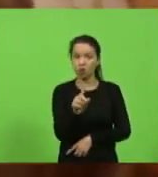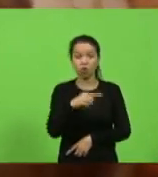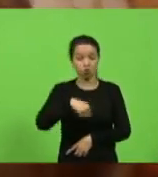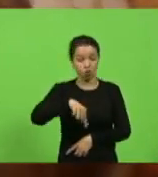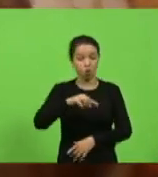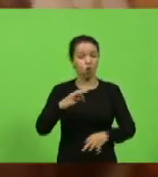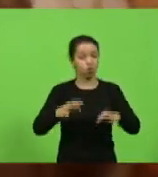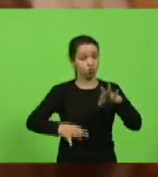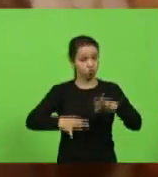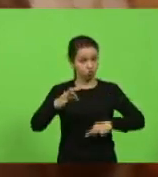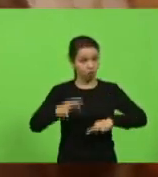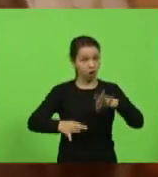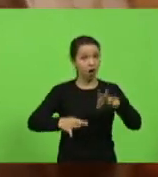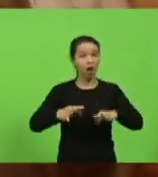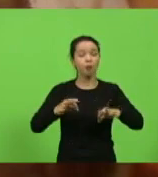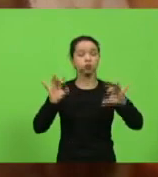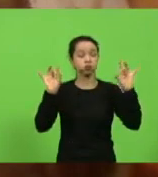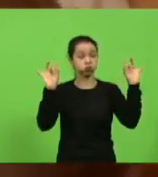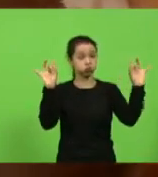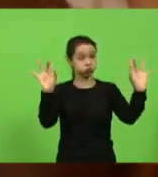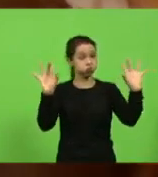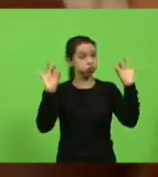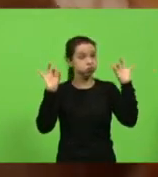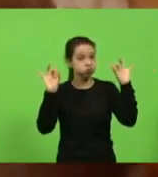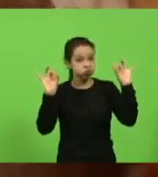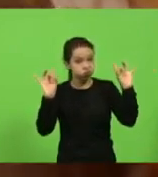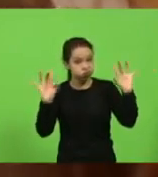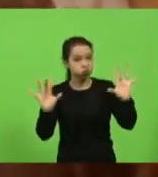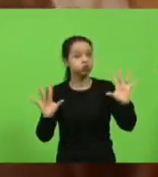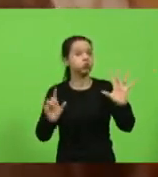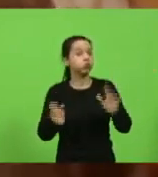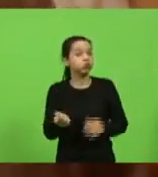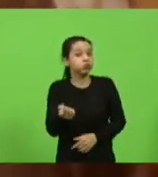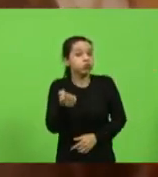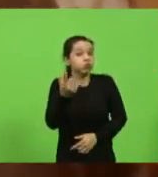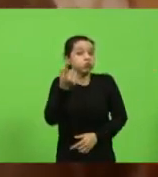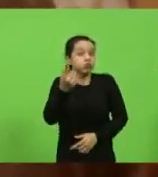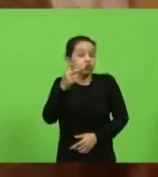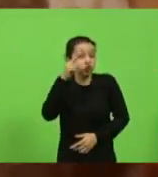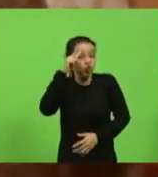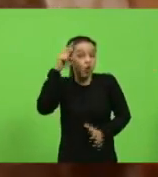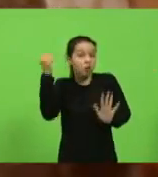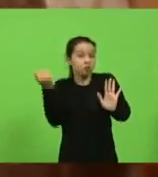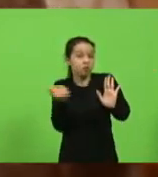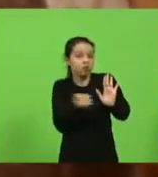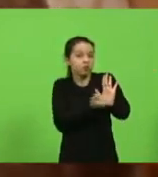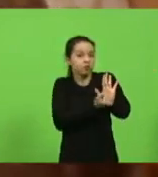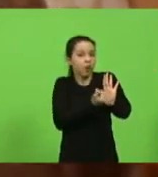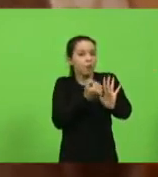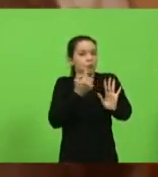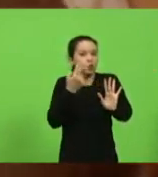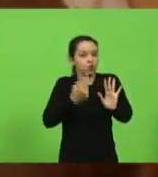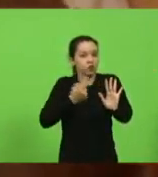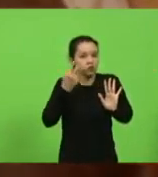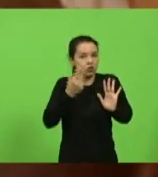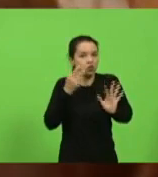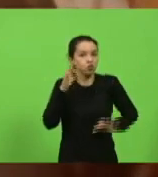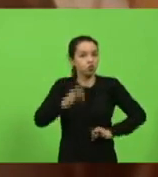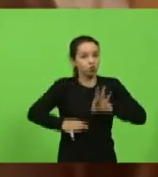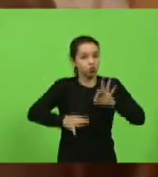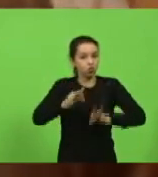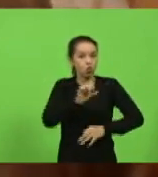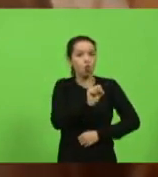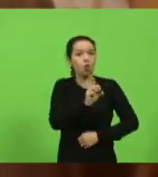um julgamento emblemático de uma situação histórica para a política e para o judiciário catarinense, de